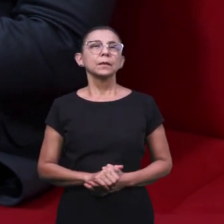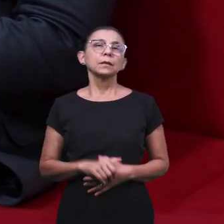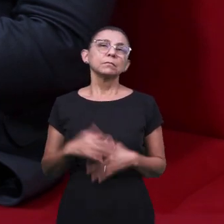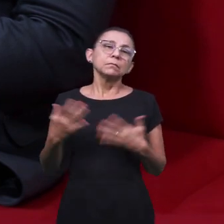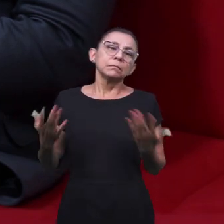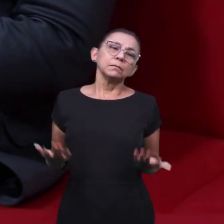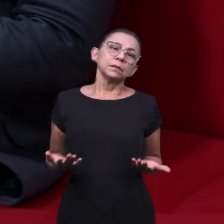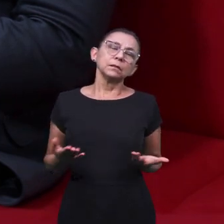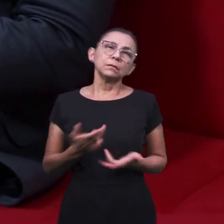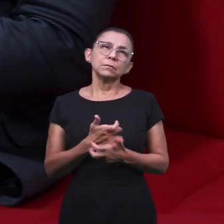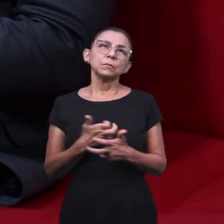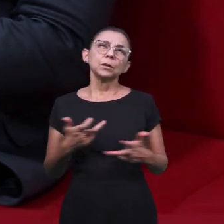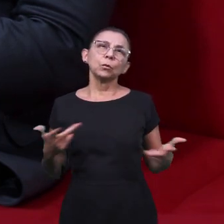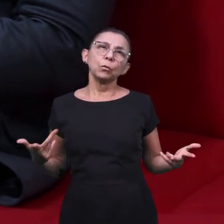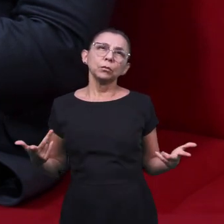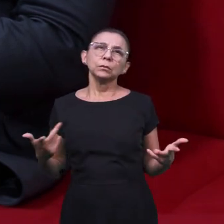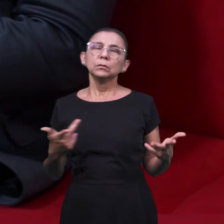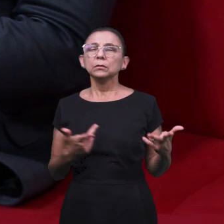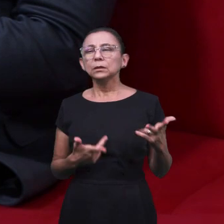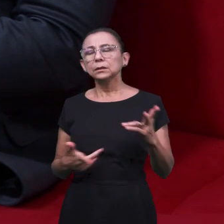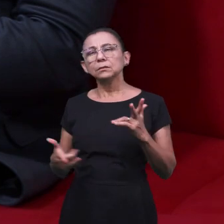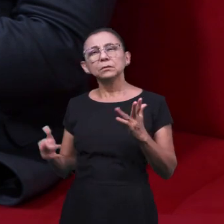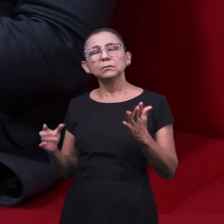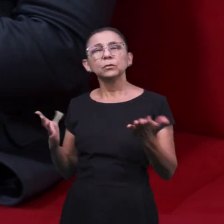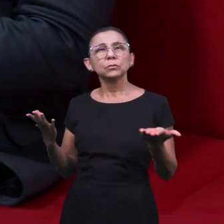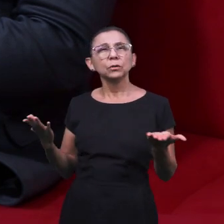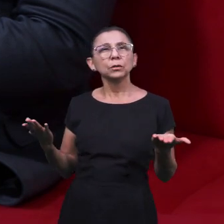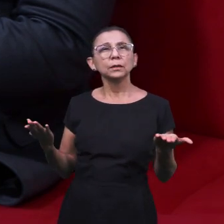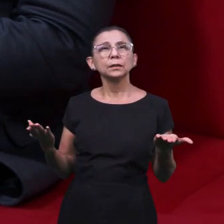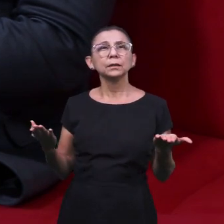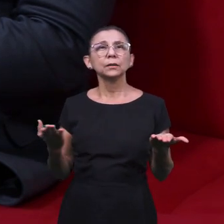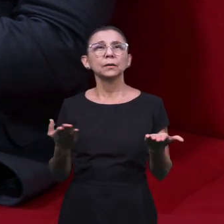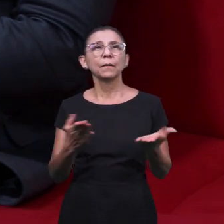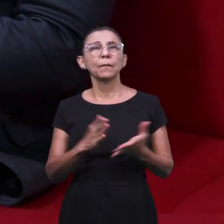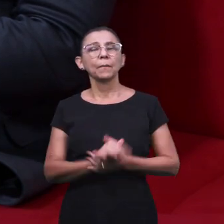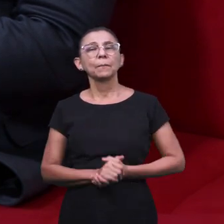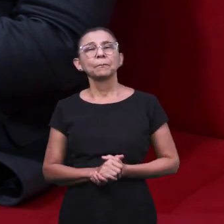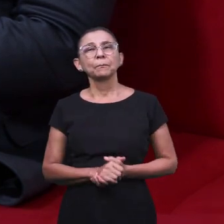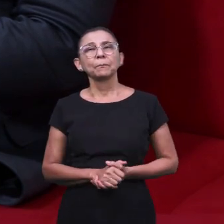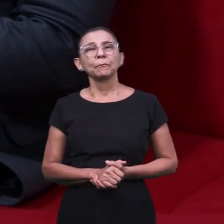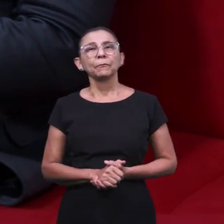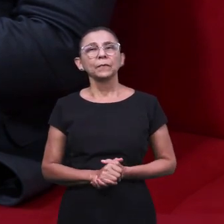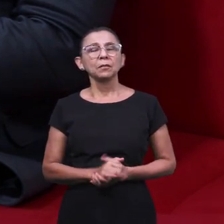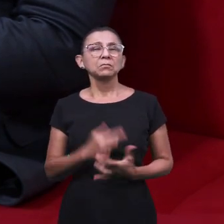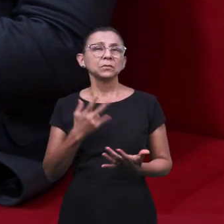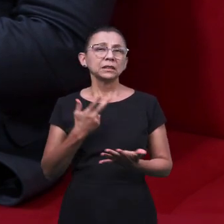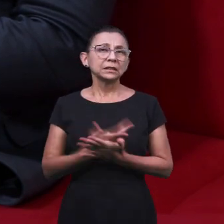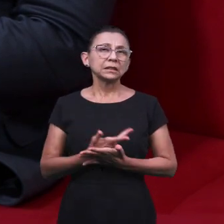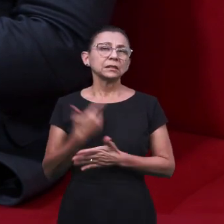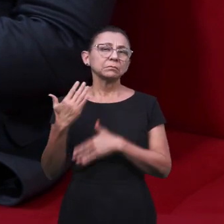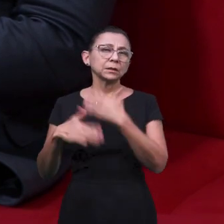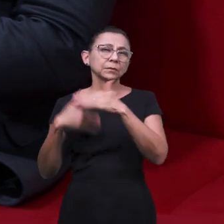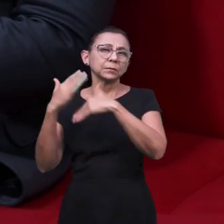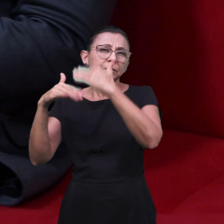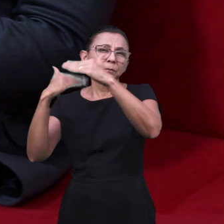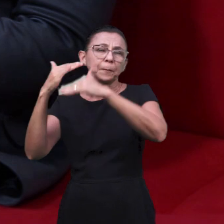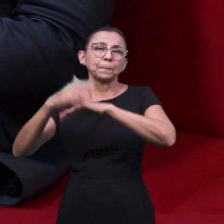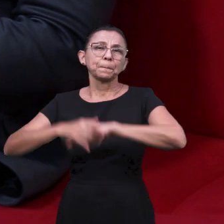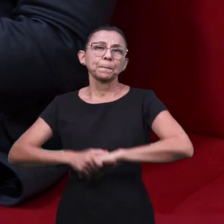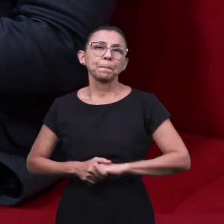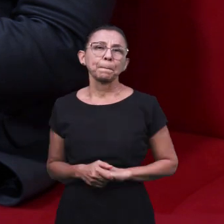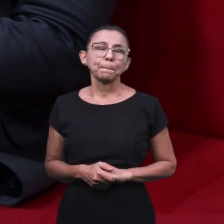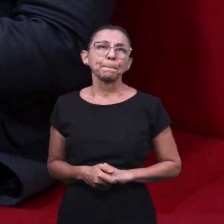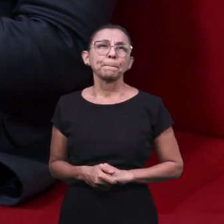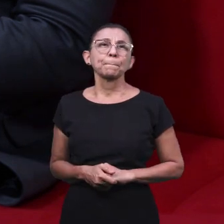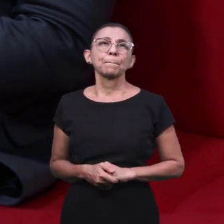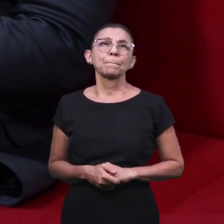que foi ligando uma coisa com a outra, o órgão, principalmente foi o órgão. Mas depois também, eles, acho que por causa,